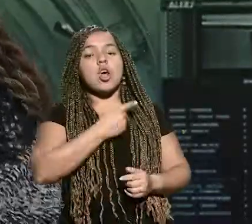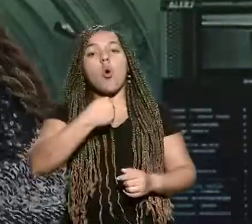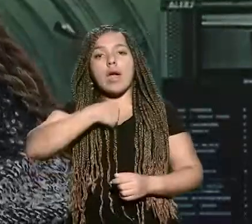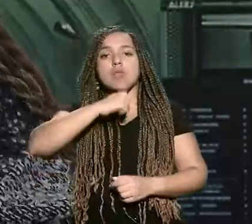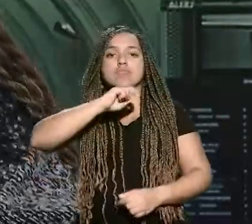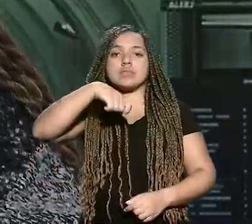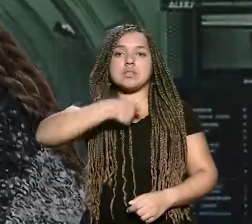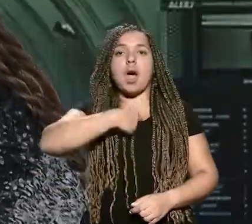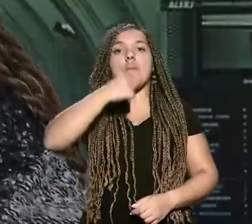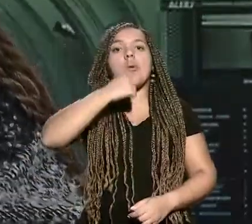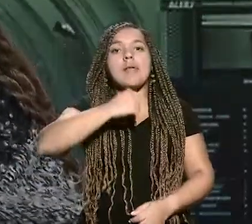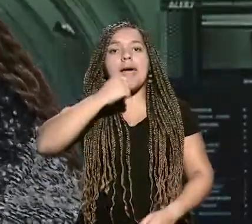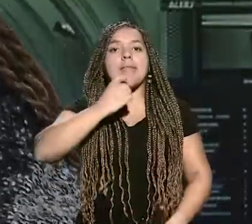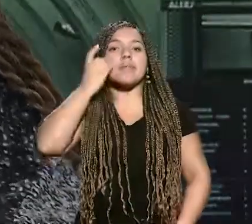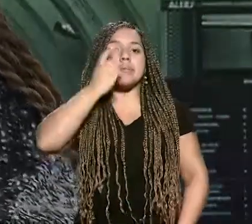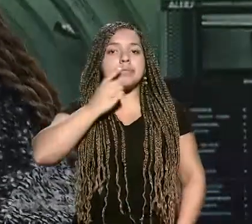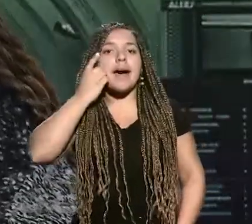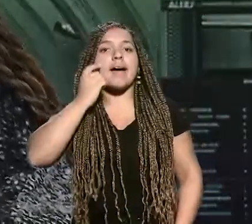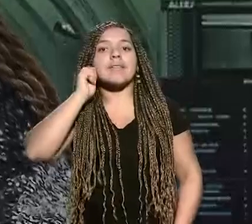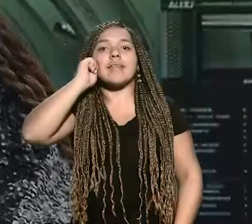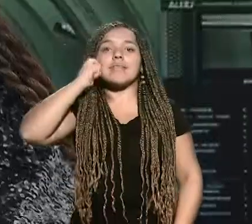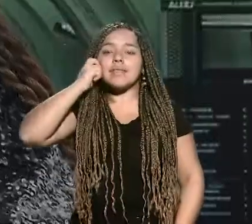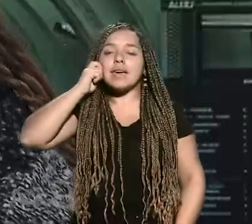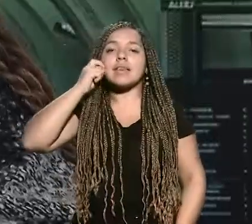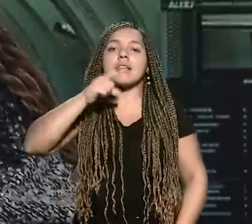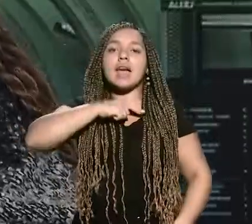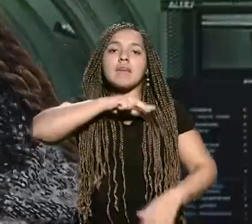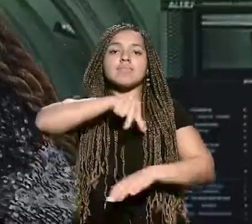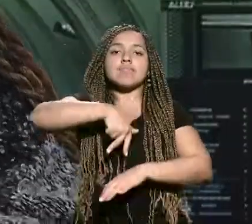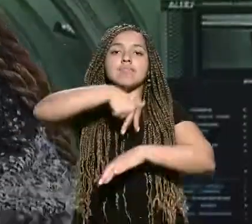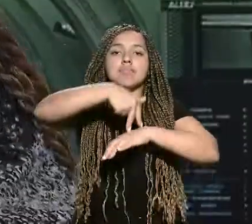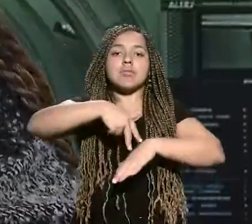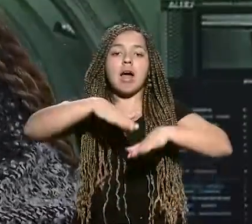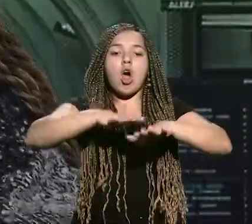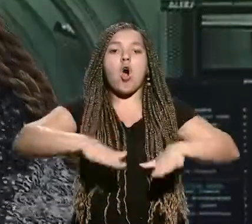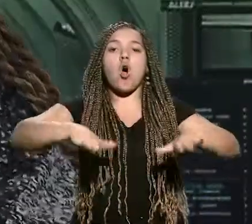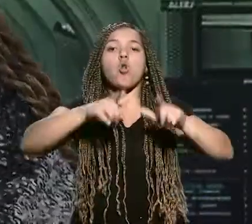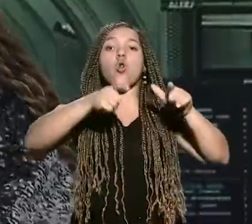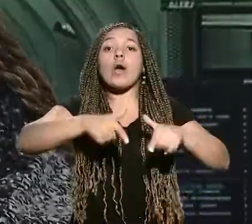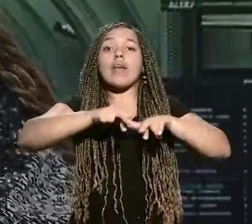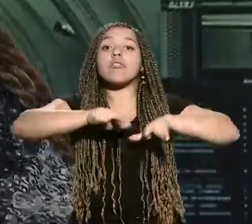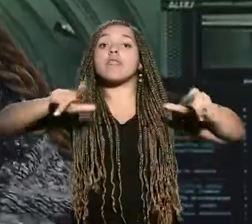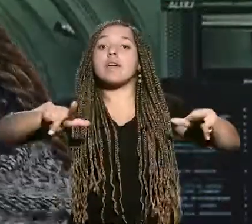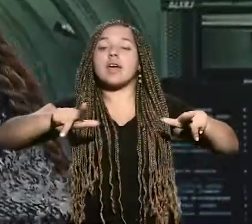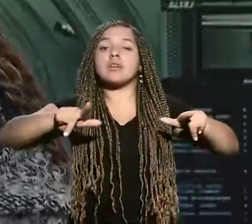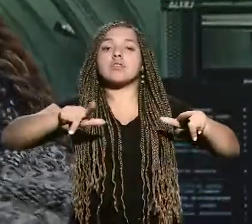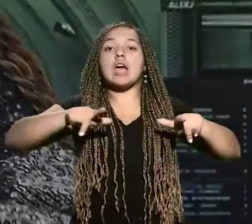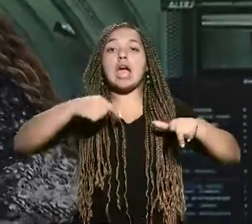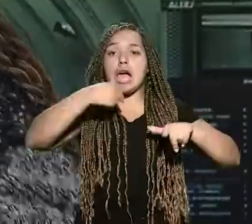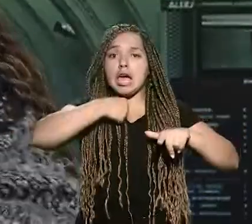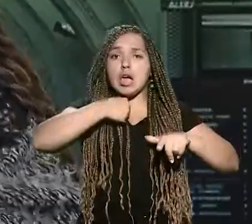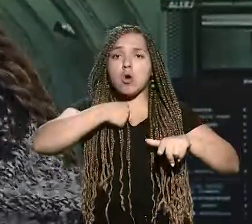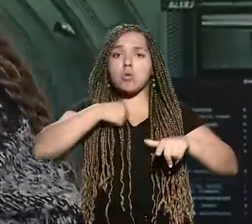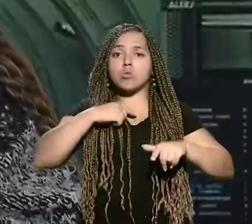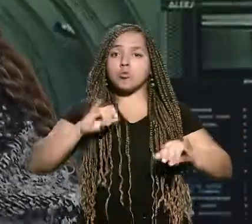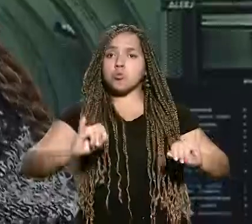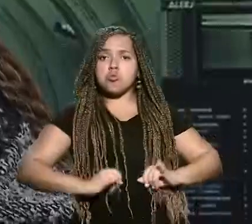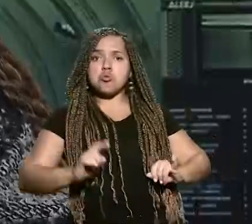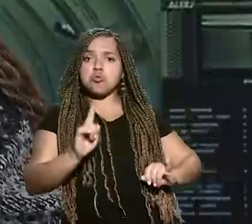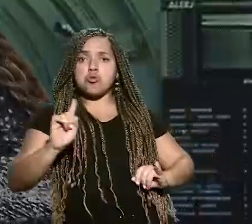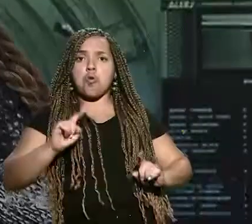juventude. Eu recentemente escrevi um artigo e aí eu levantei a probabilidade de um jovem negro